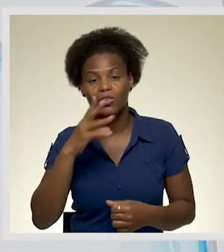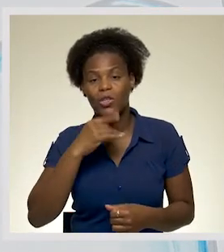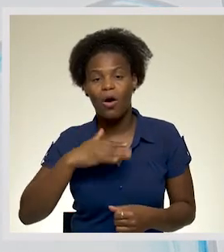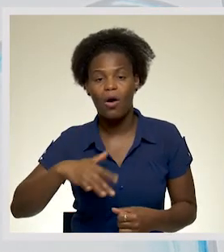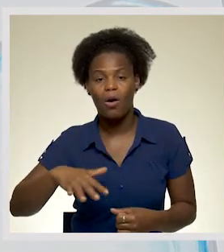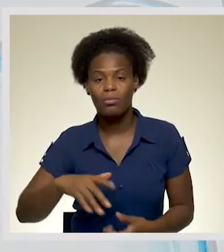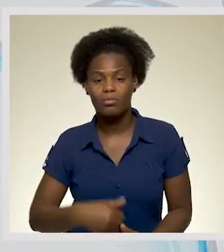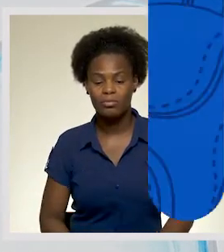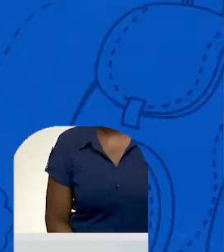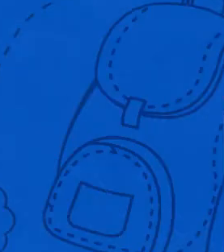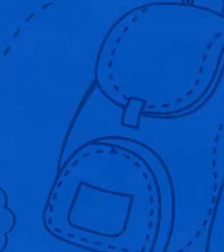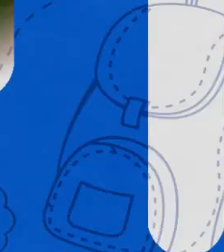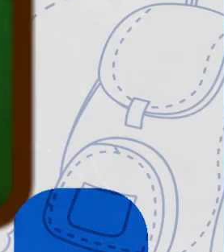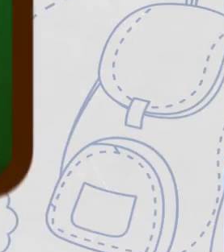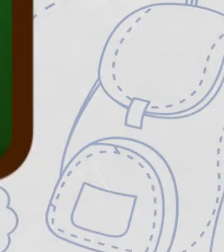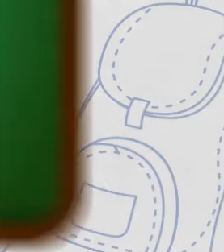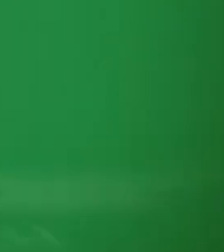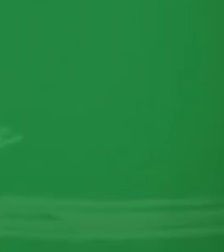solos.